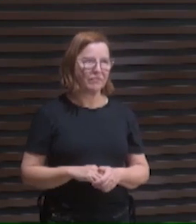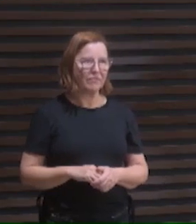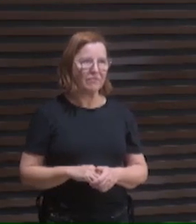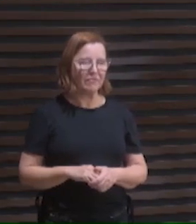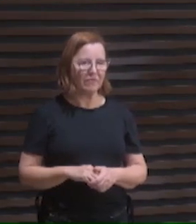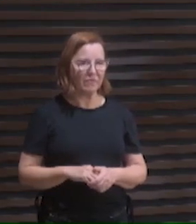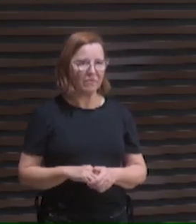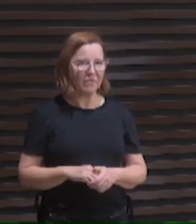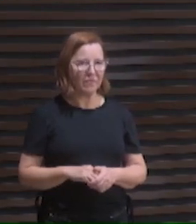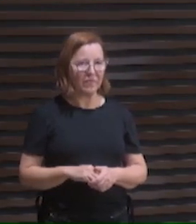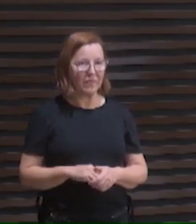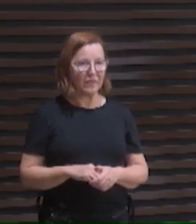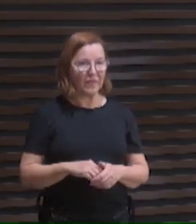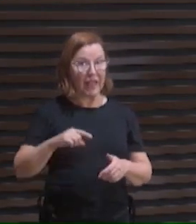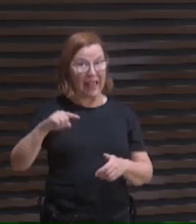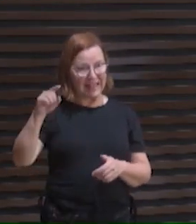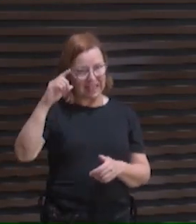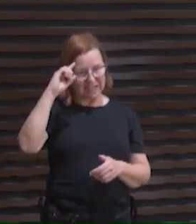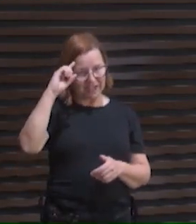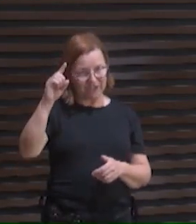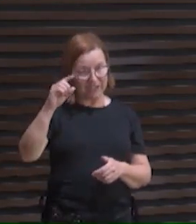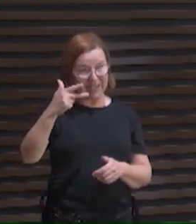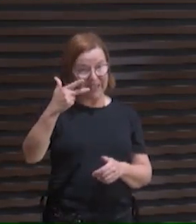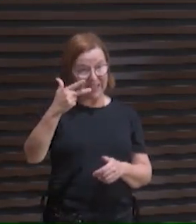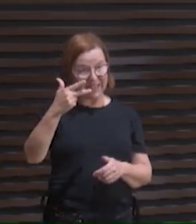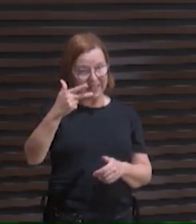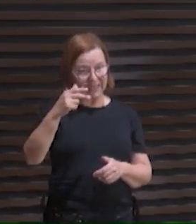3.000 judeus creram no Senhor Jesus Cristo.